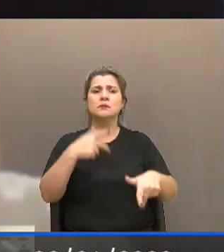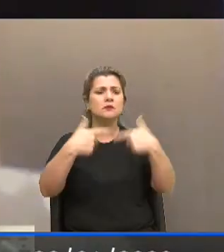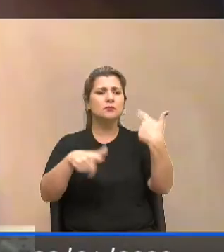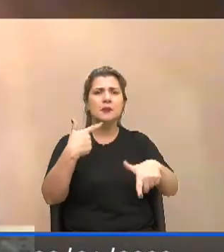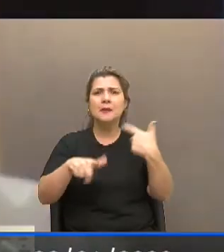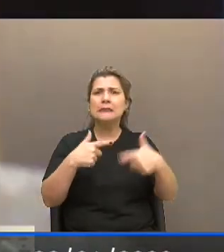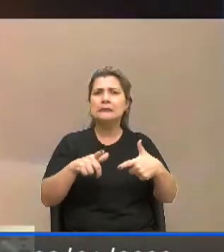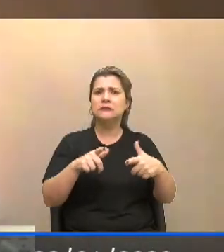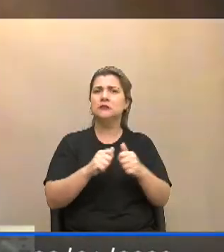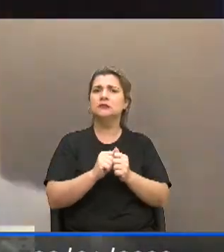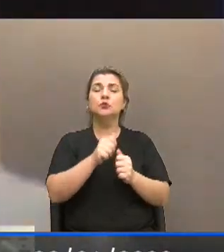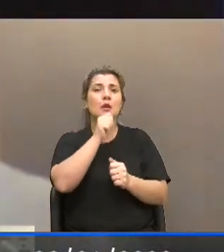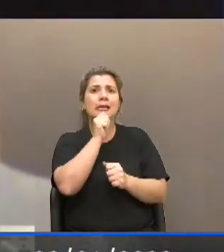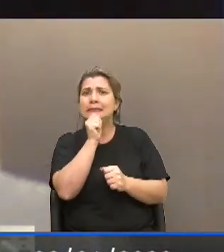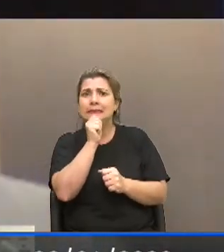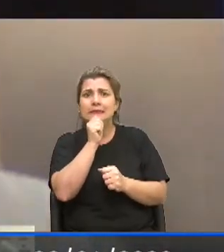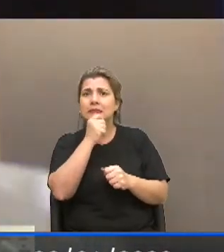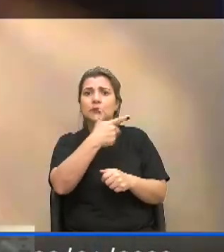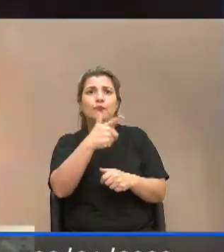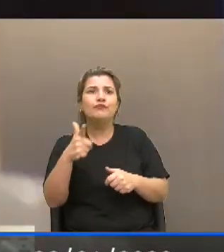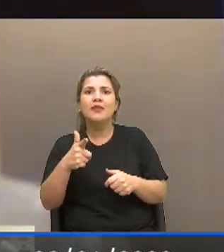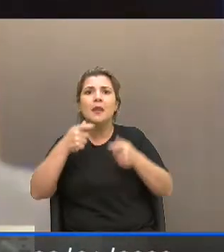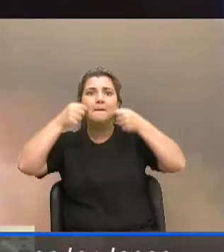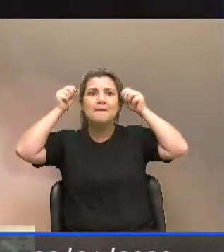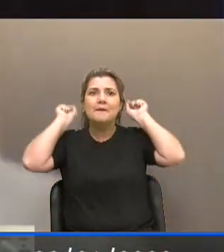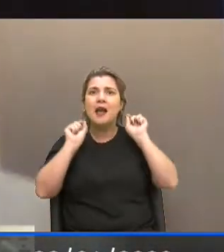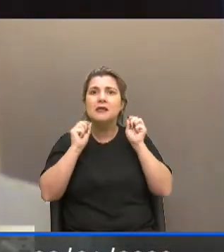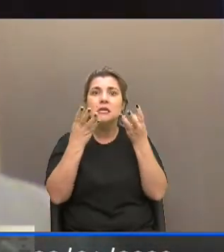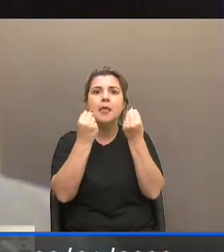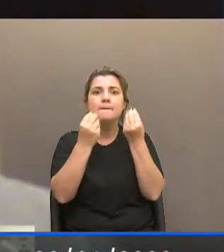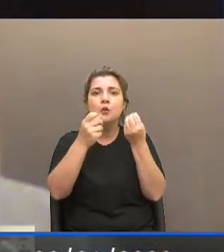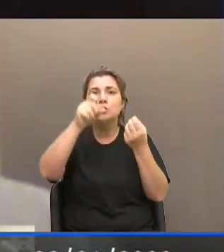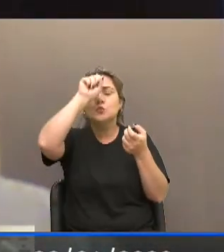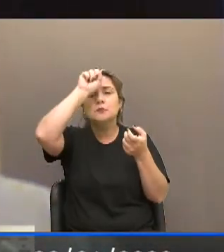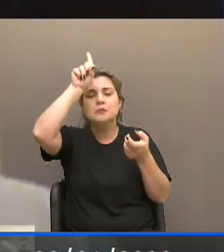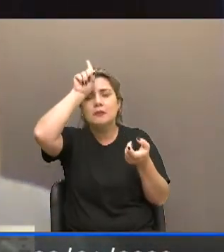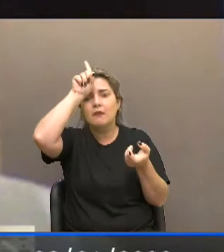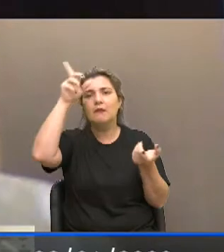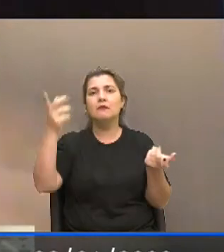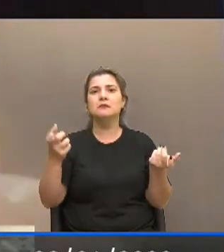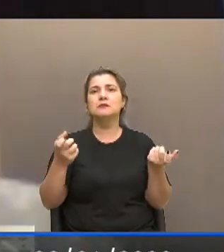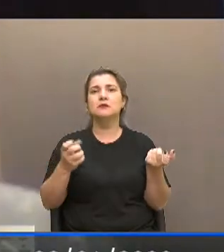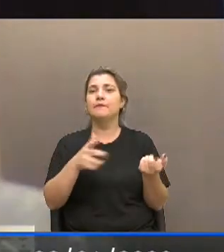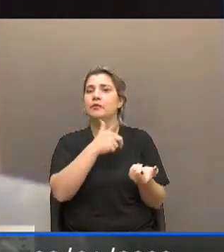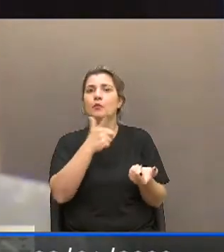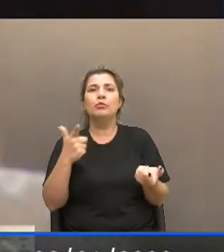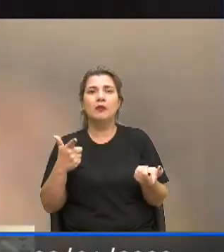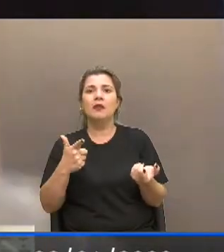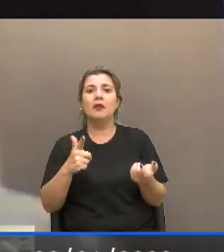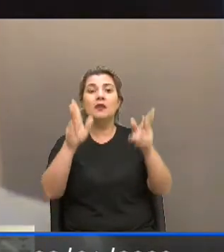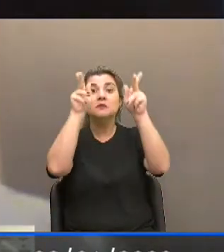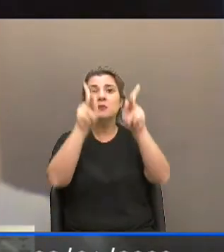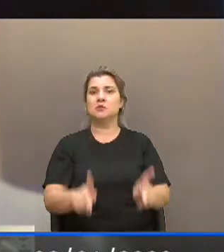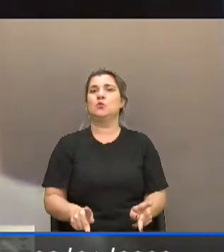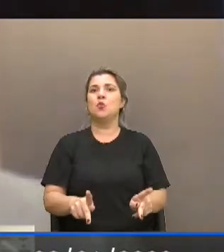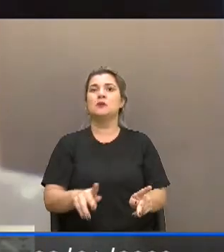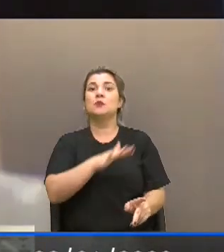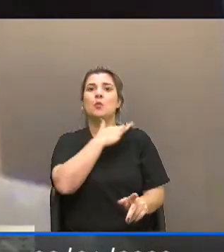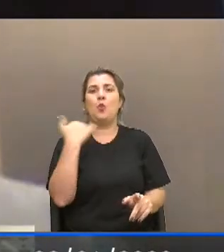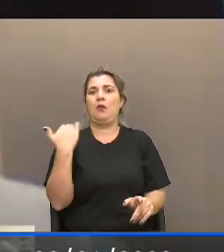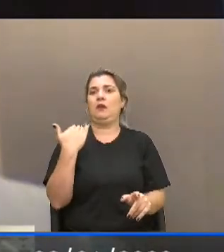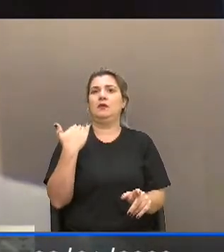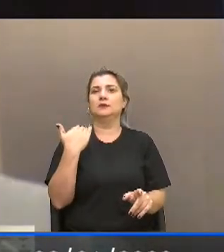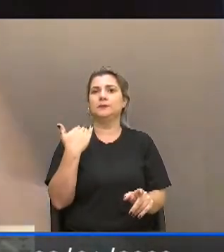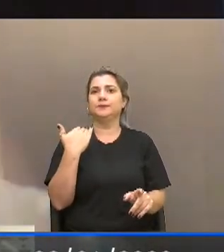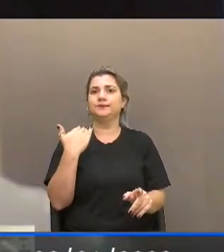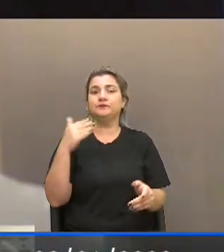não tem máscara em muitos hospitais. Não tem EPI em muitos hospitais. As pessoas estão morrendo, estão se contaminando. Aqui em Rio